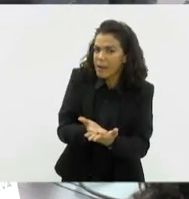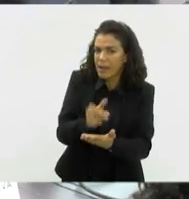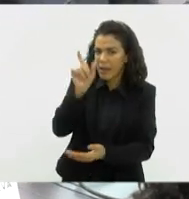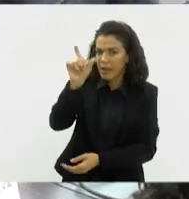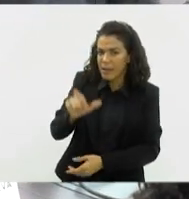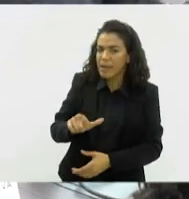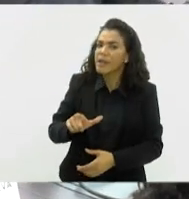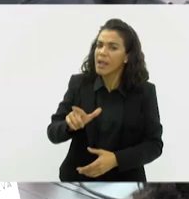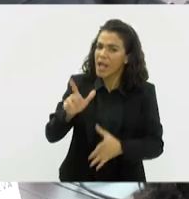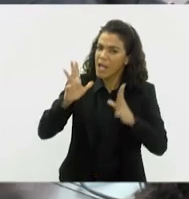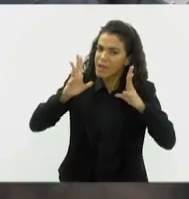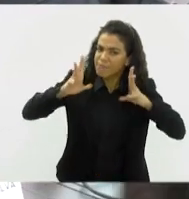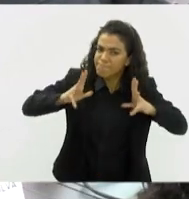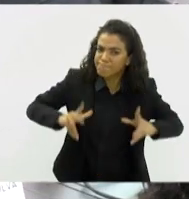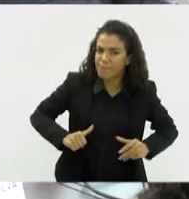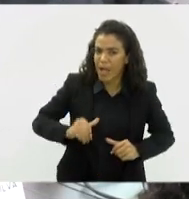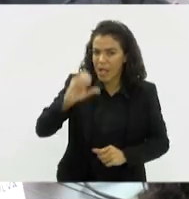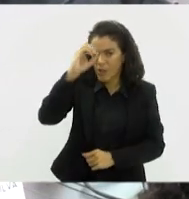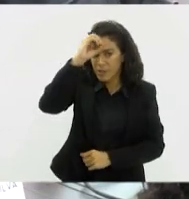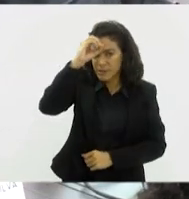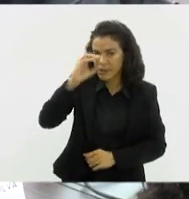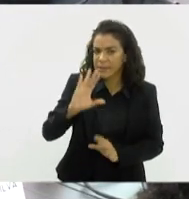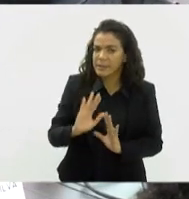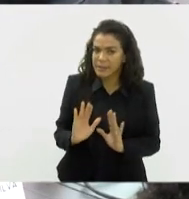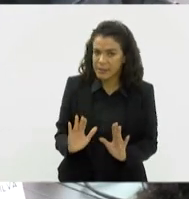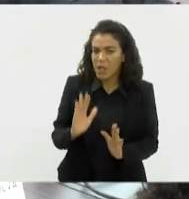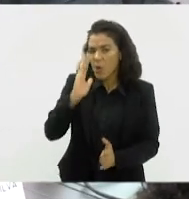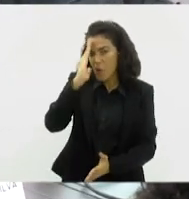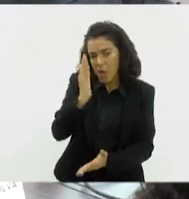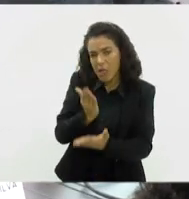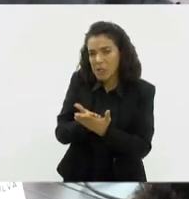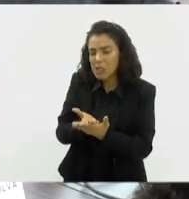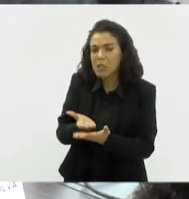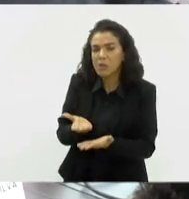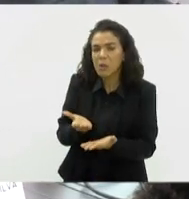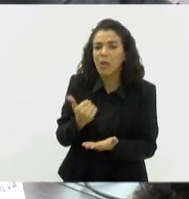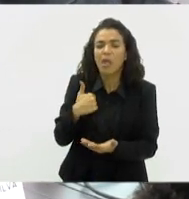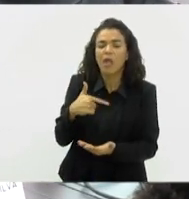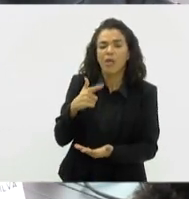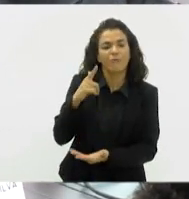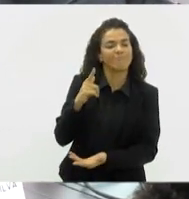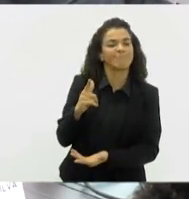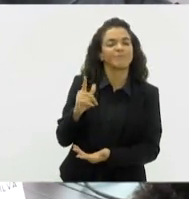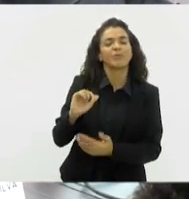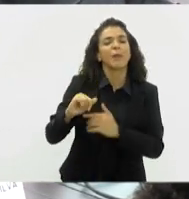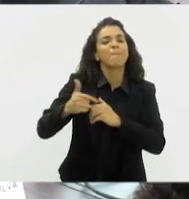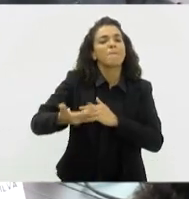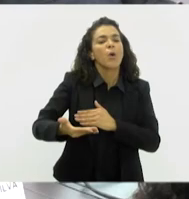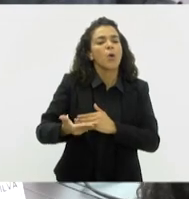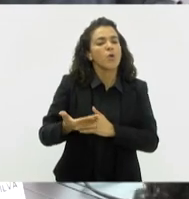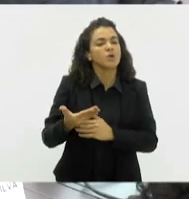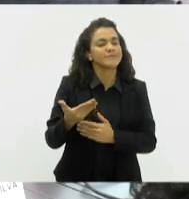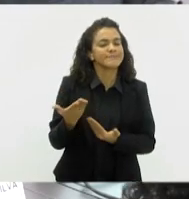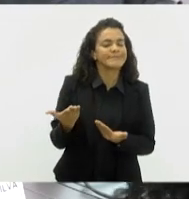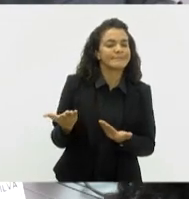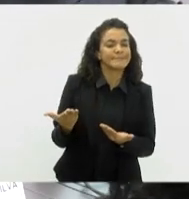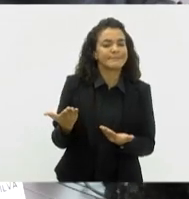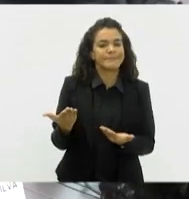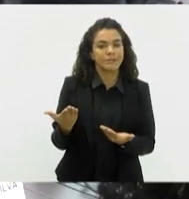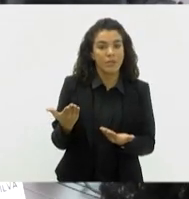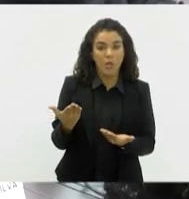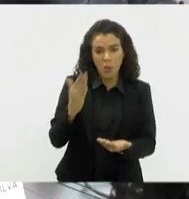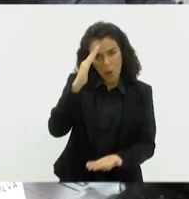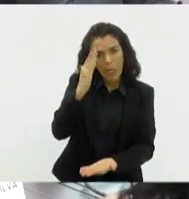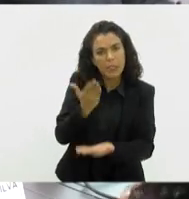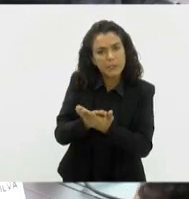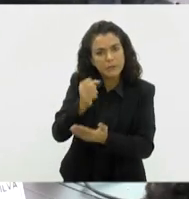ele é inocente. Eu estou acreditando nele. Eu também, pô. Acredito nele. Embora não tenha nenhum inconformismo depois, legal, eu acredito nele. Eu